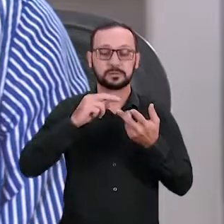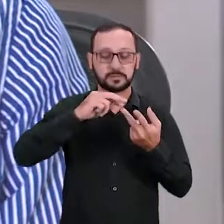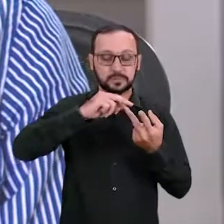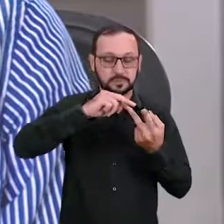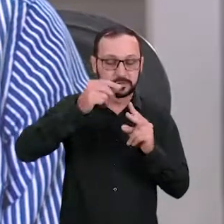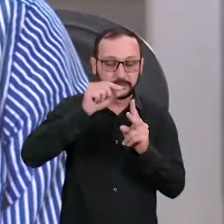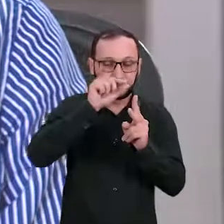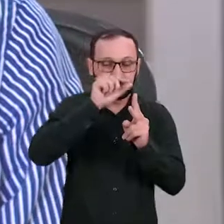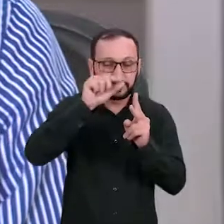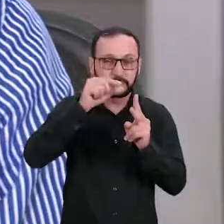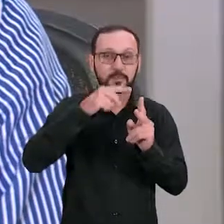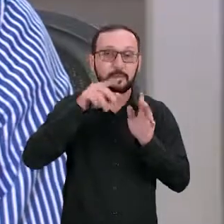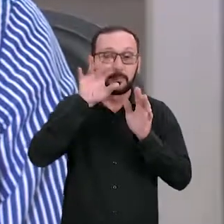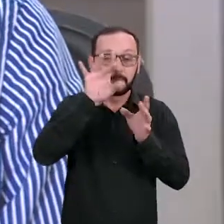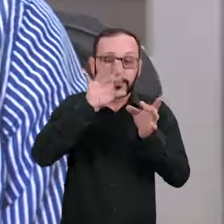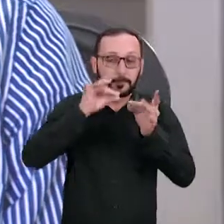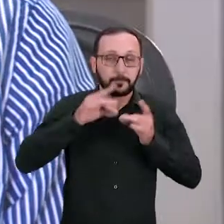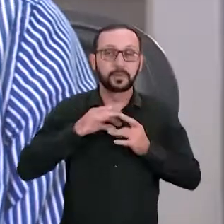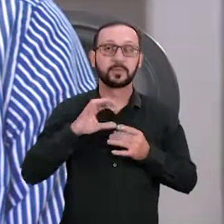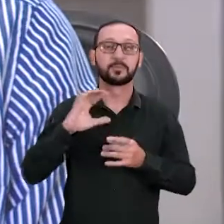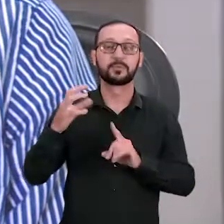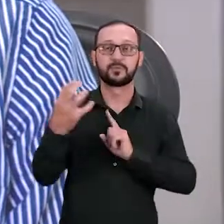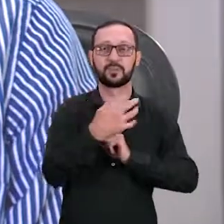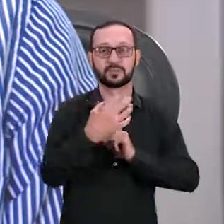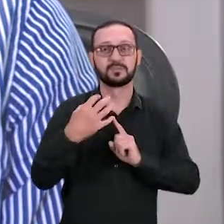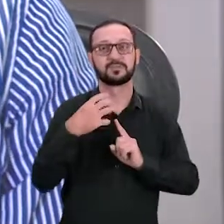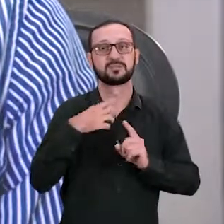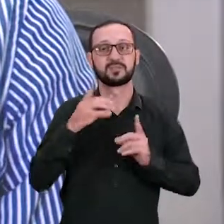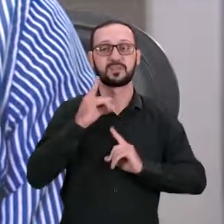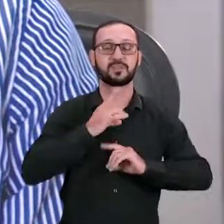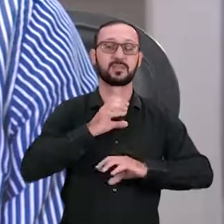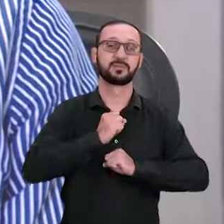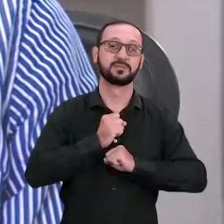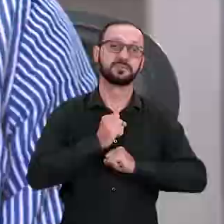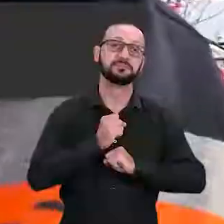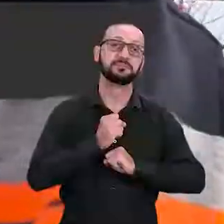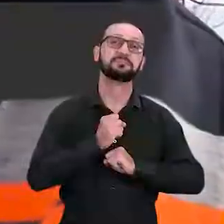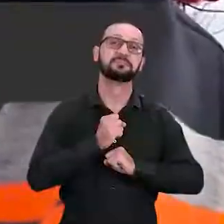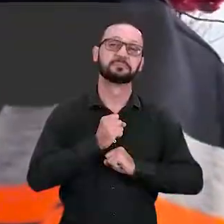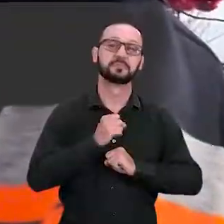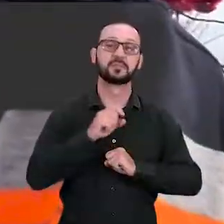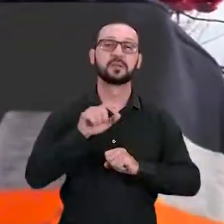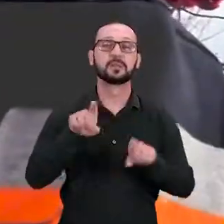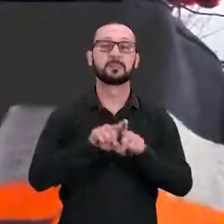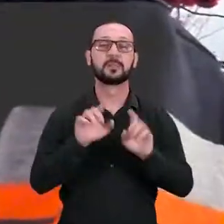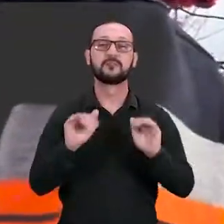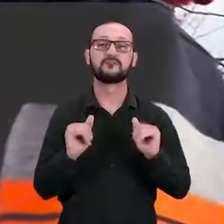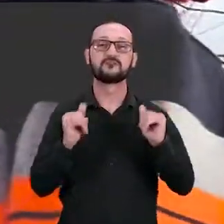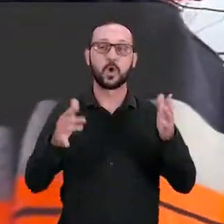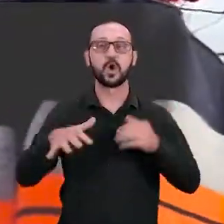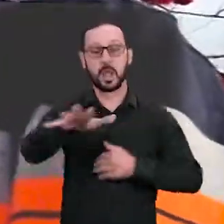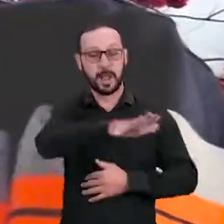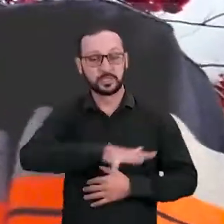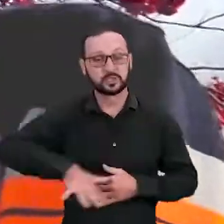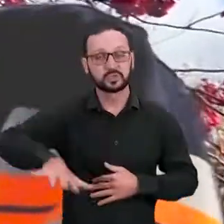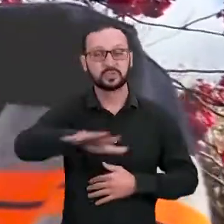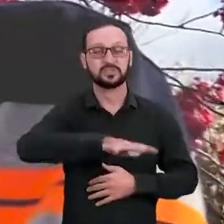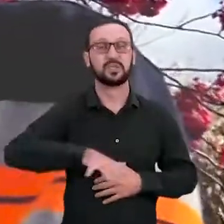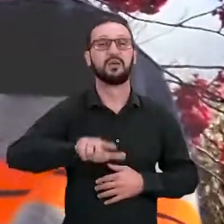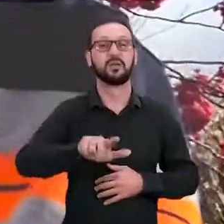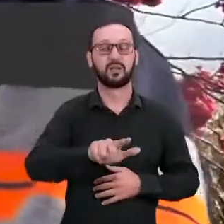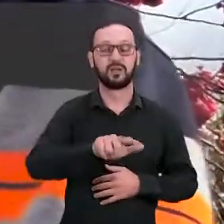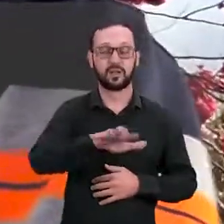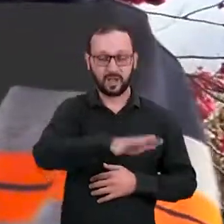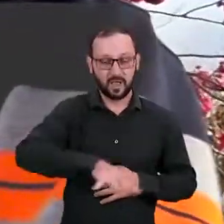herança que vem no nosso DNA para a gente ter depressão. Mas isso aí, o fator ambiental é